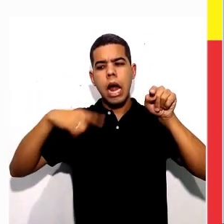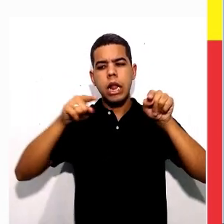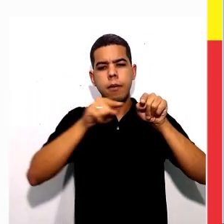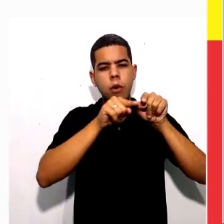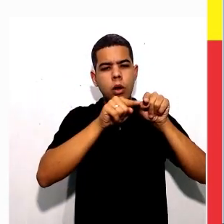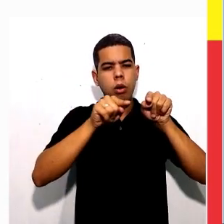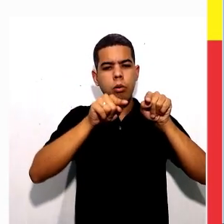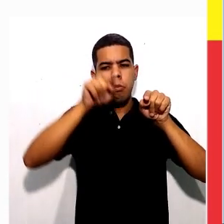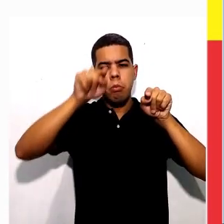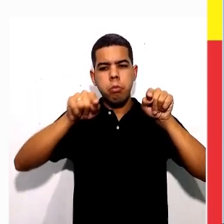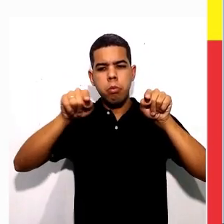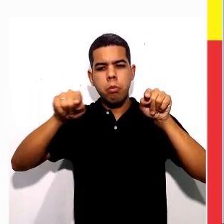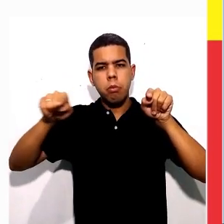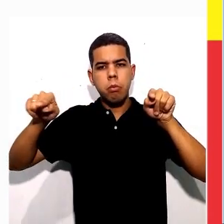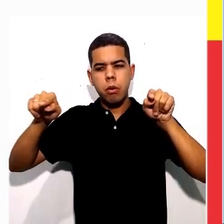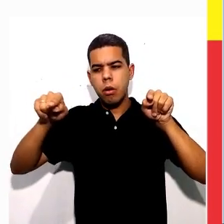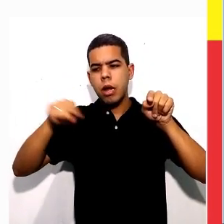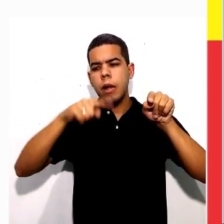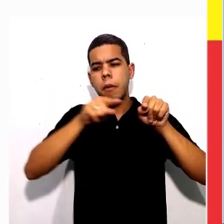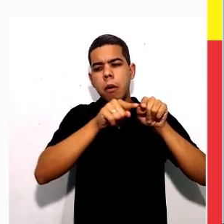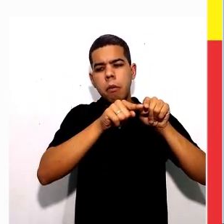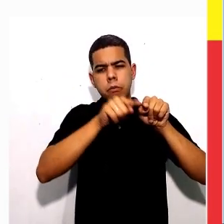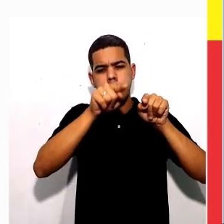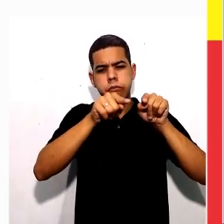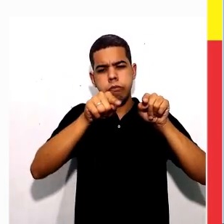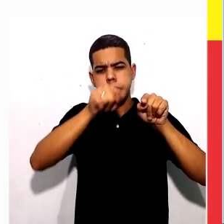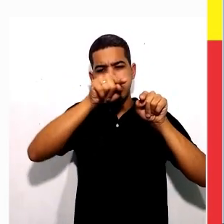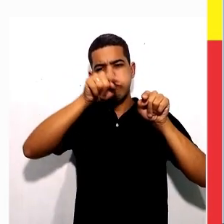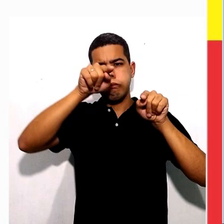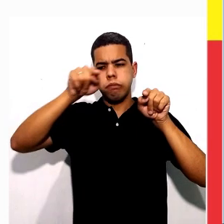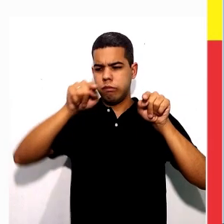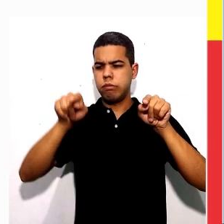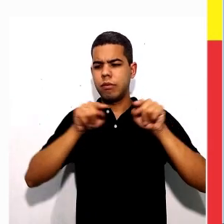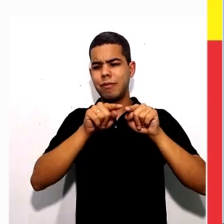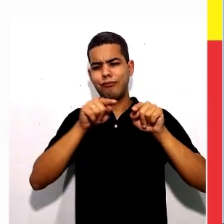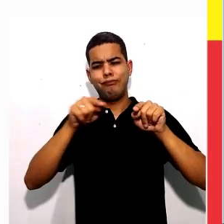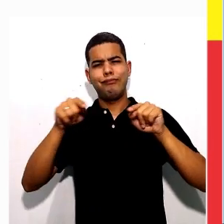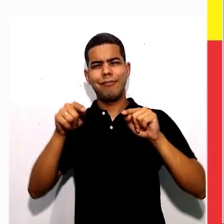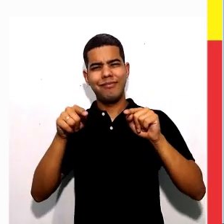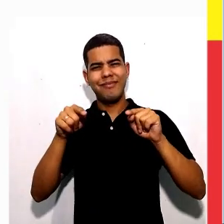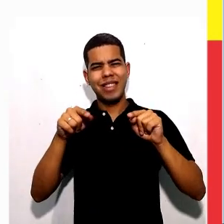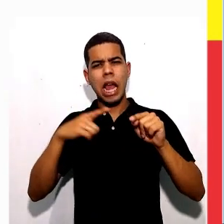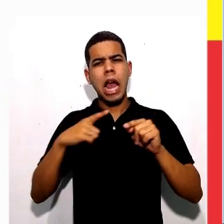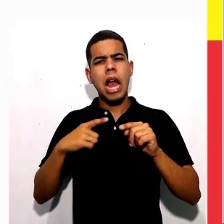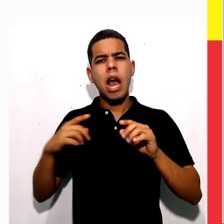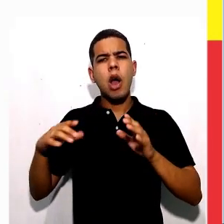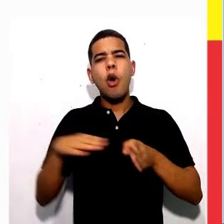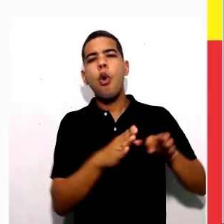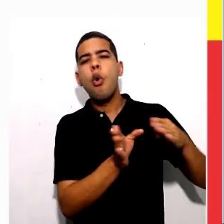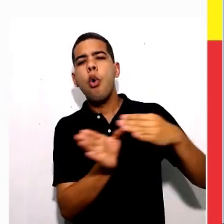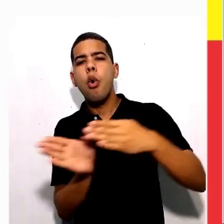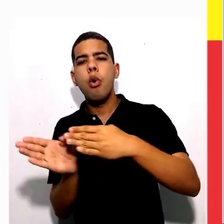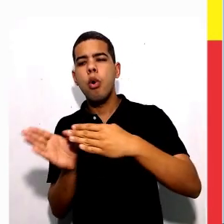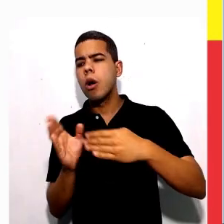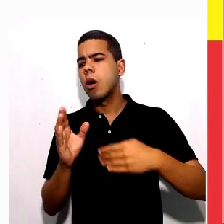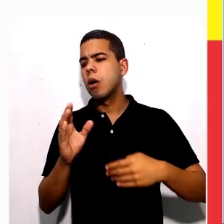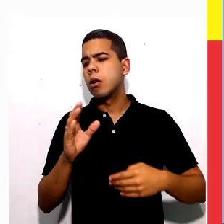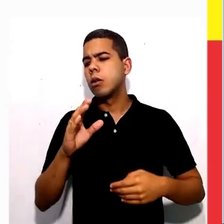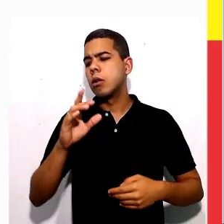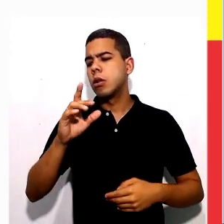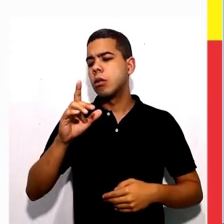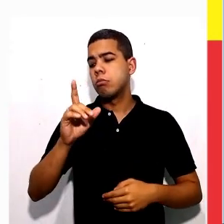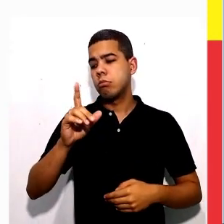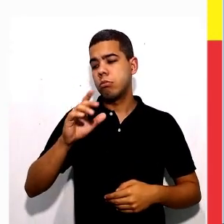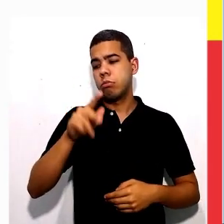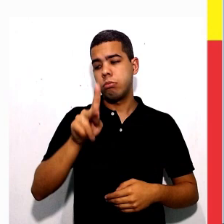dividir, dividir e dividir. Então, ó, para construir uma curva de Cauchy, considera-se inicialmente um segmento de